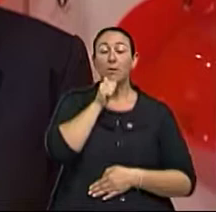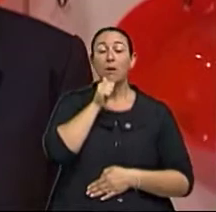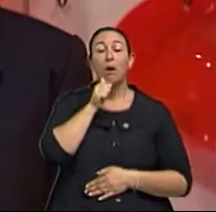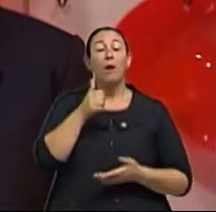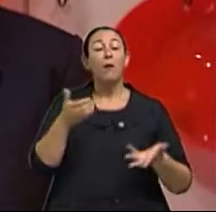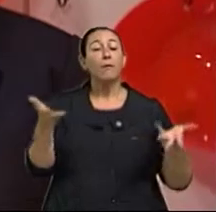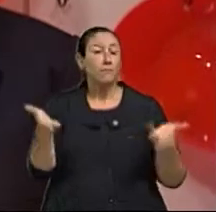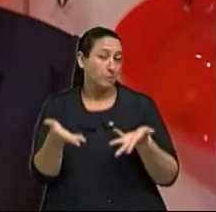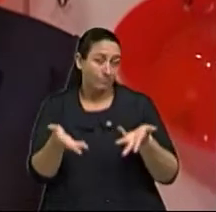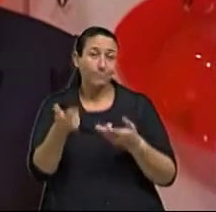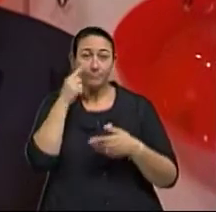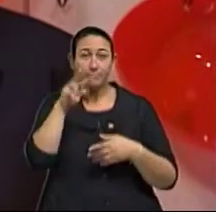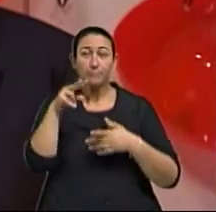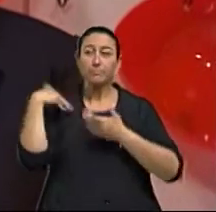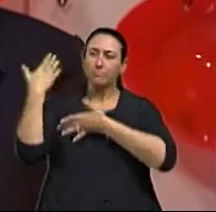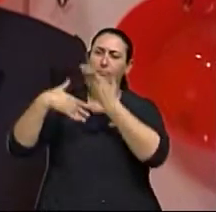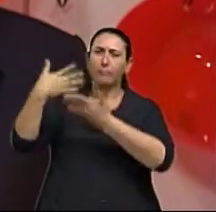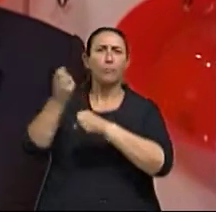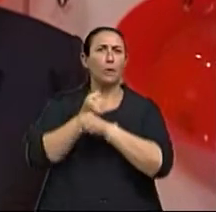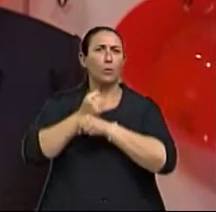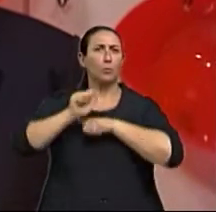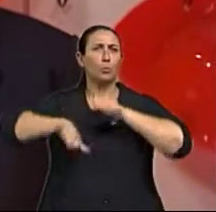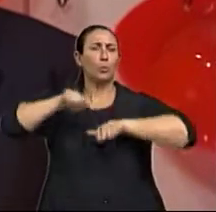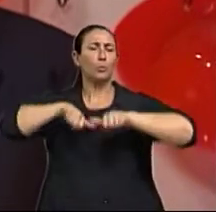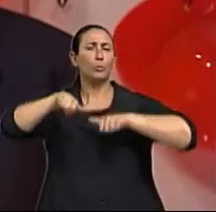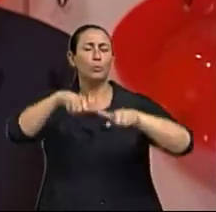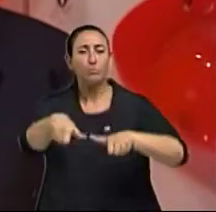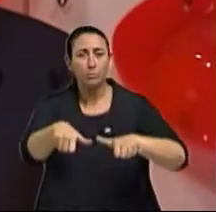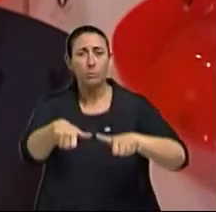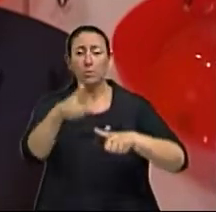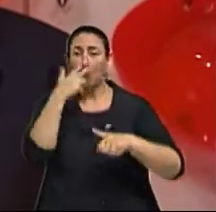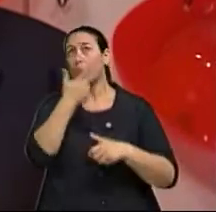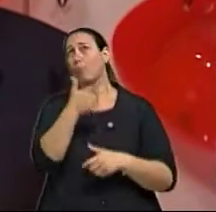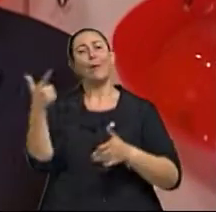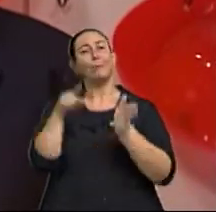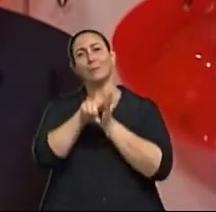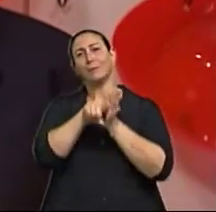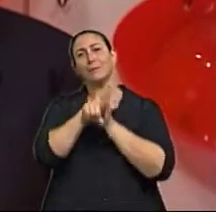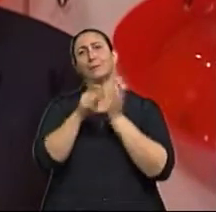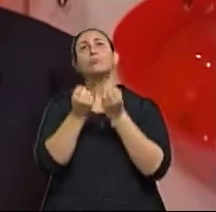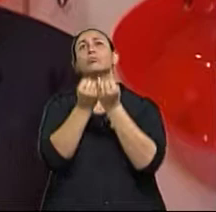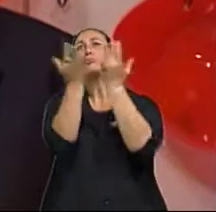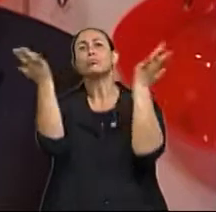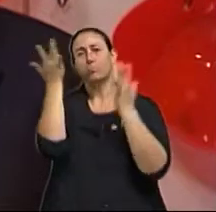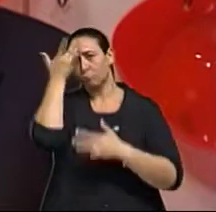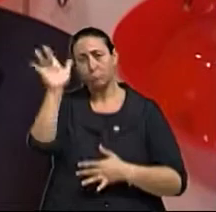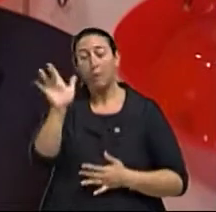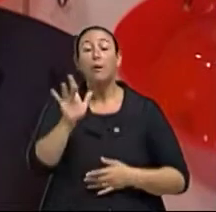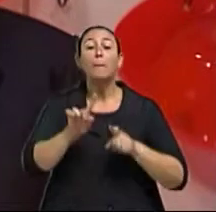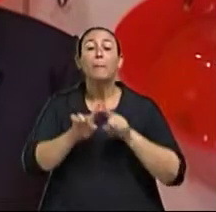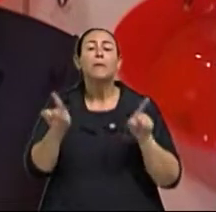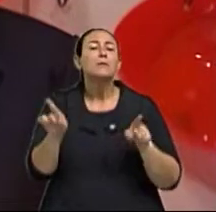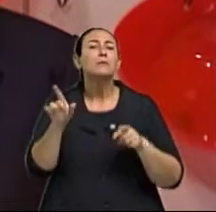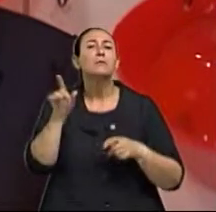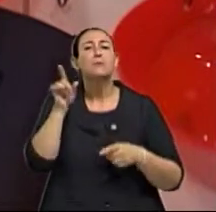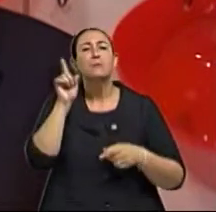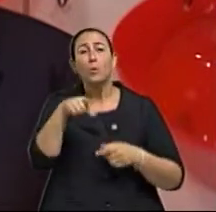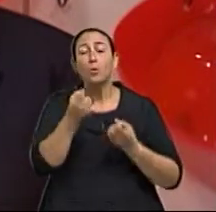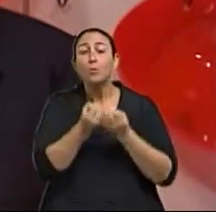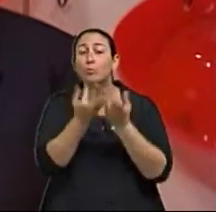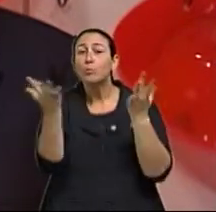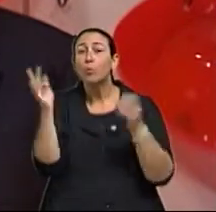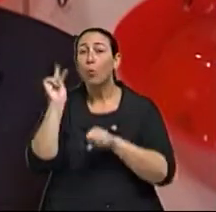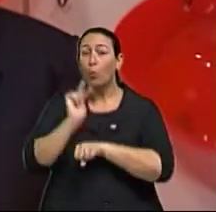que, sem dúvida nenhuma, nós não temos pesquisas no Brasil demonstrando esses números hoje, mas certamente o número de cuidadores